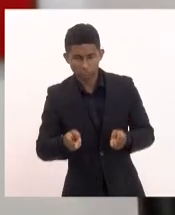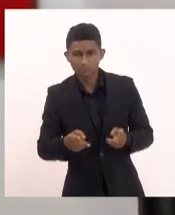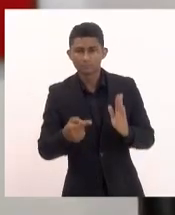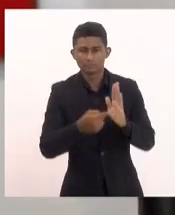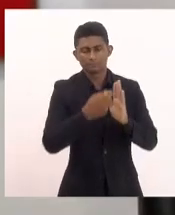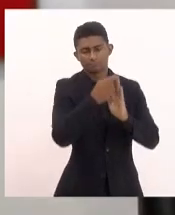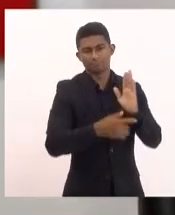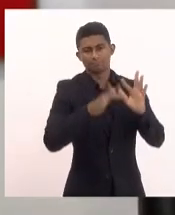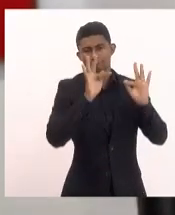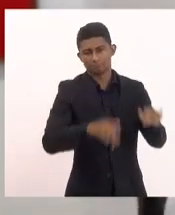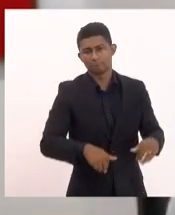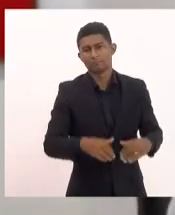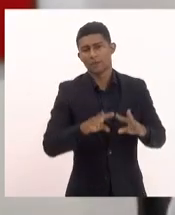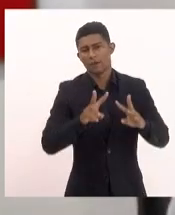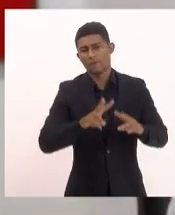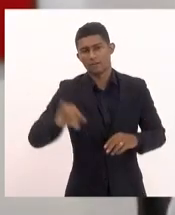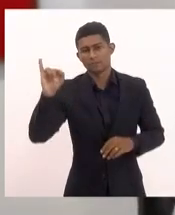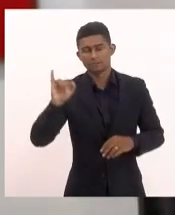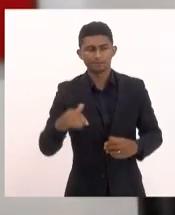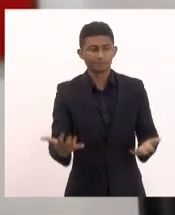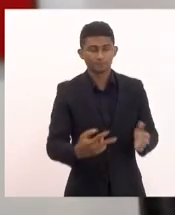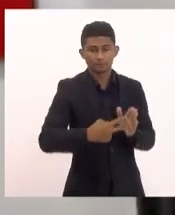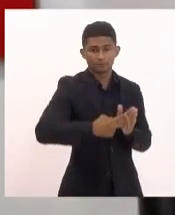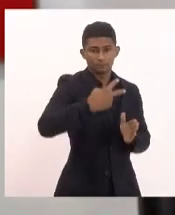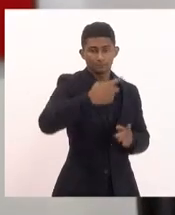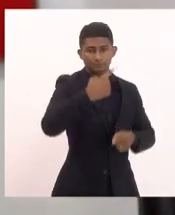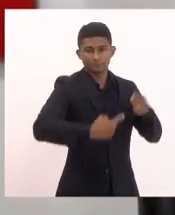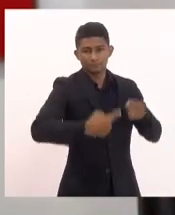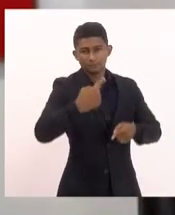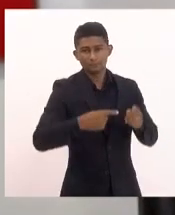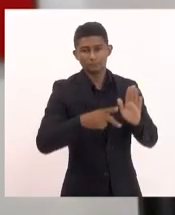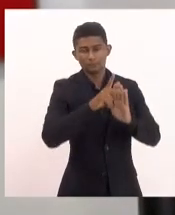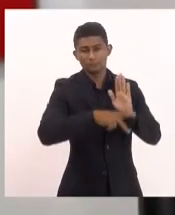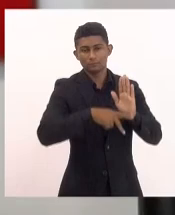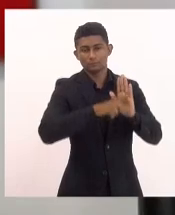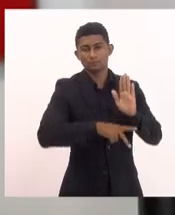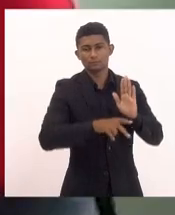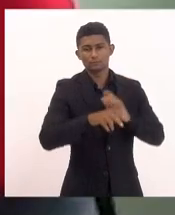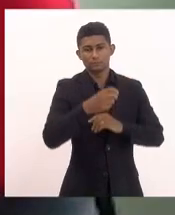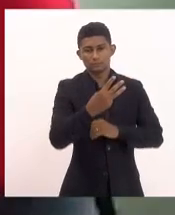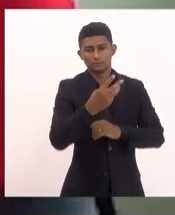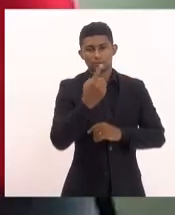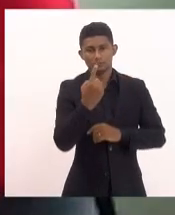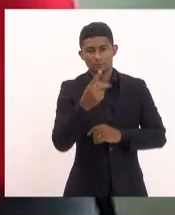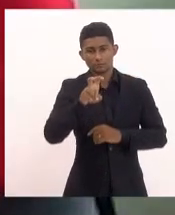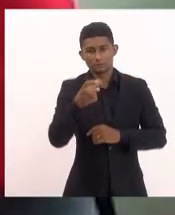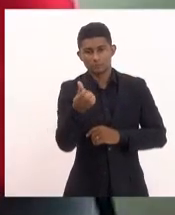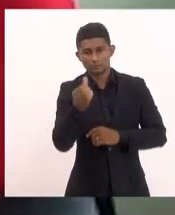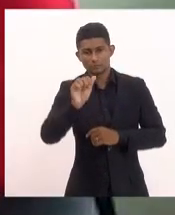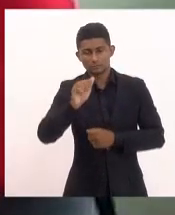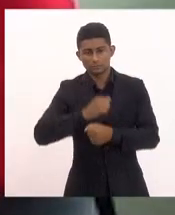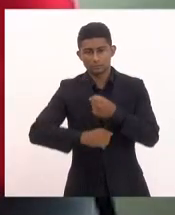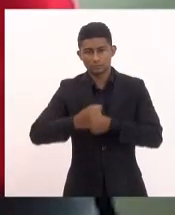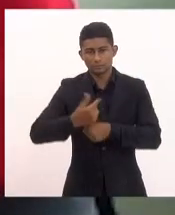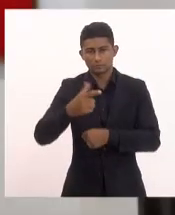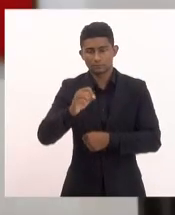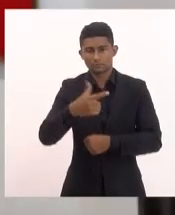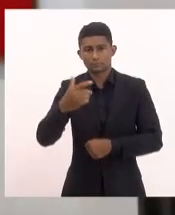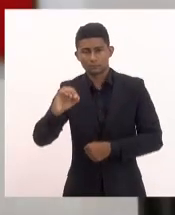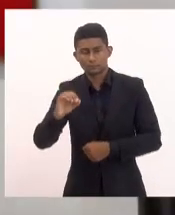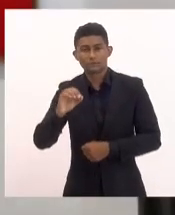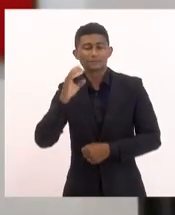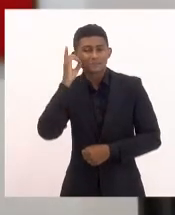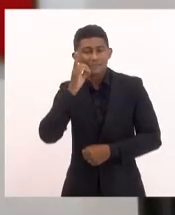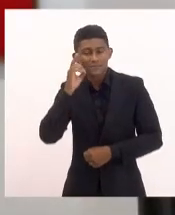redação final. Em segunda discussão, redação do vencido, projeto de lei 3156-A de 2020, da autoria do deputado Luiz